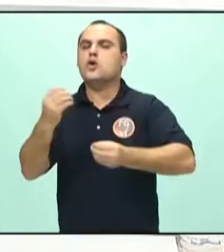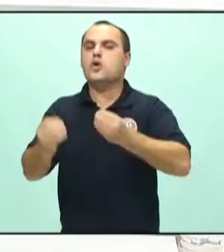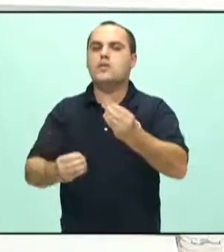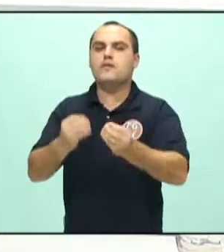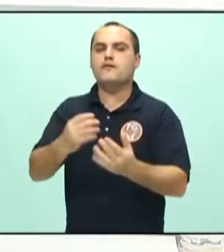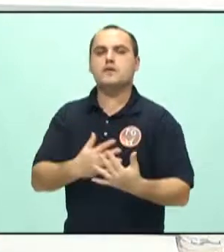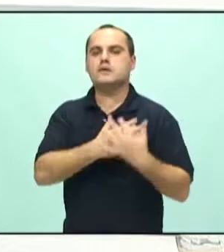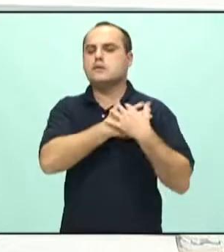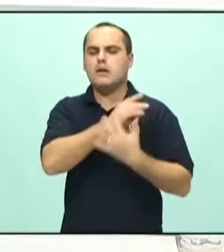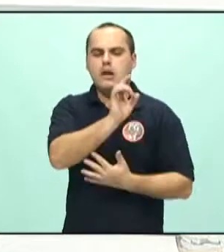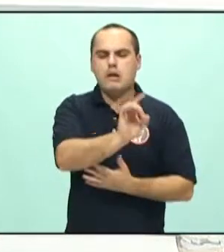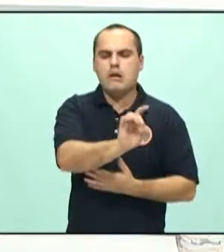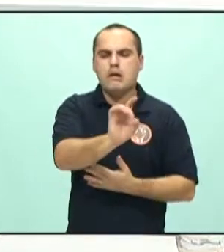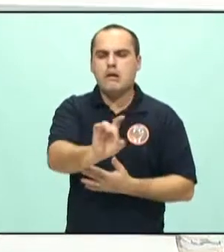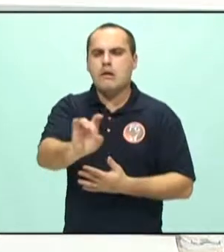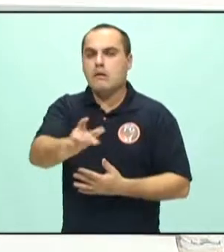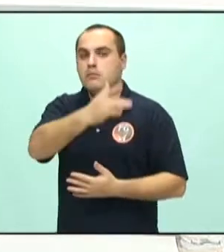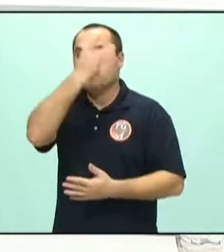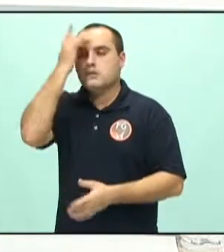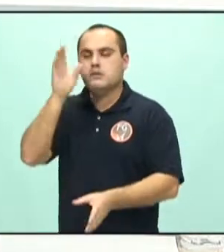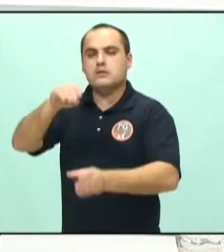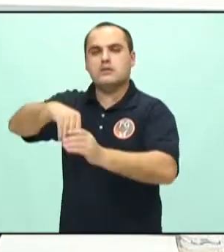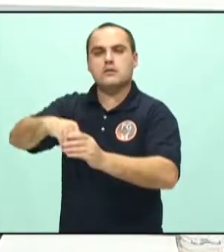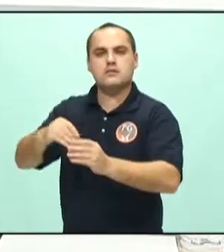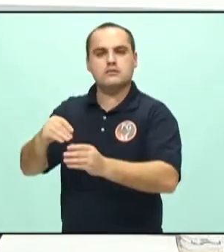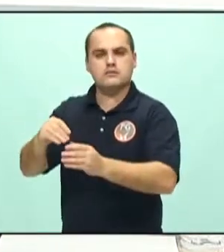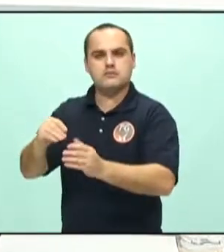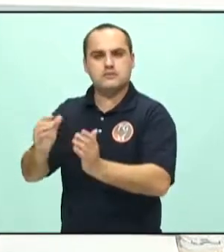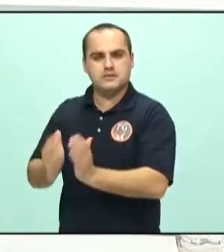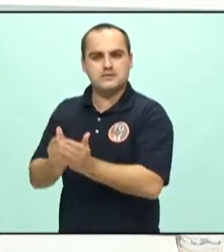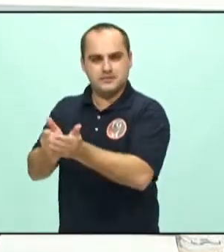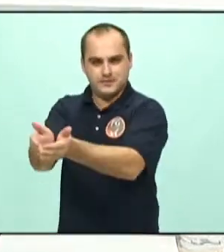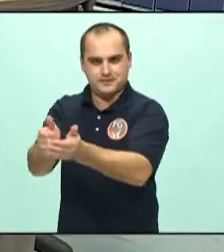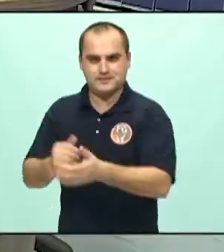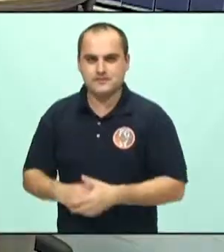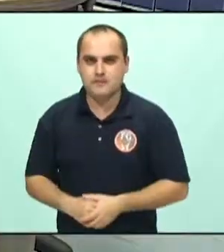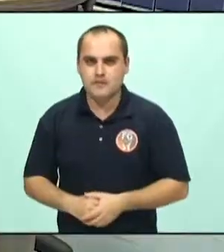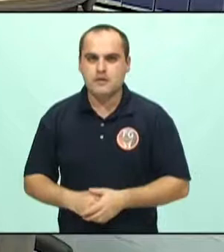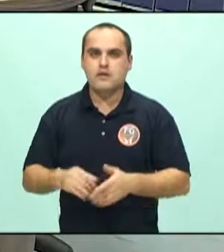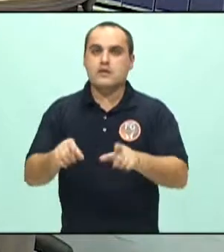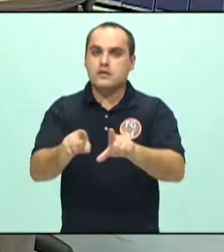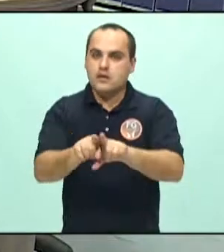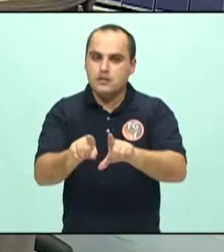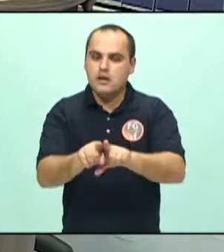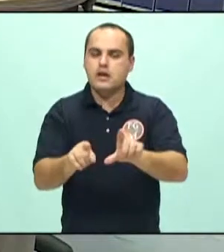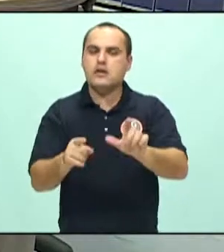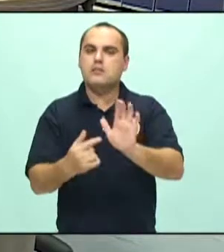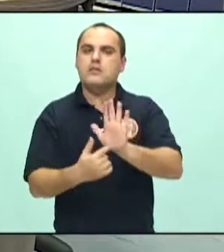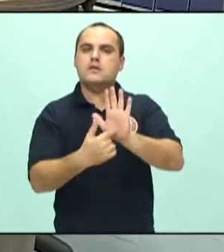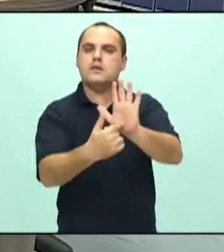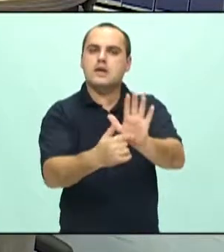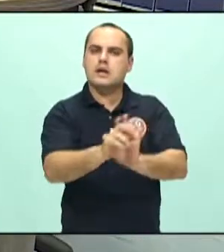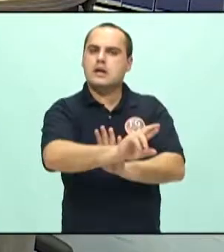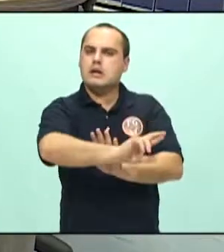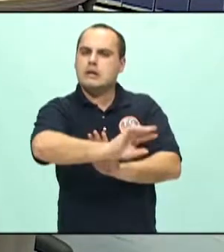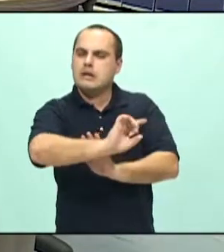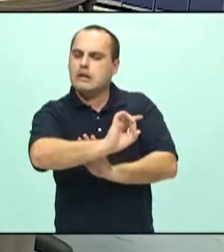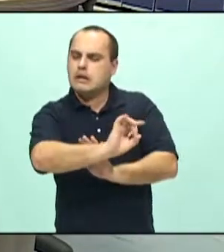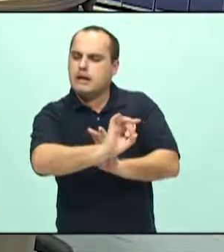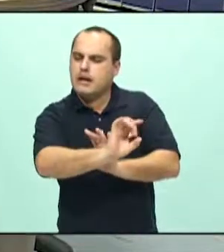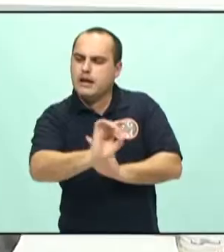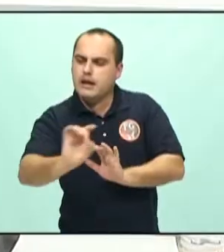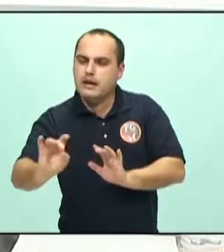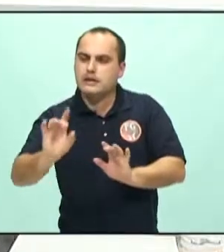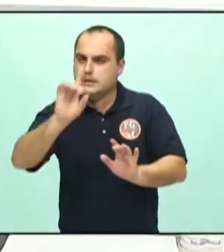sempre digo que os trabalhadores portuários, eles não são coadjuvantes nas decisões do porto no dia a dia. Em todas as decisões importantes, os